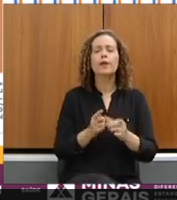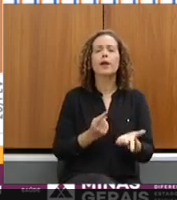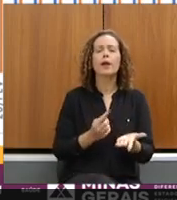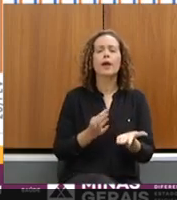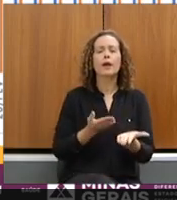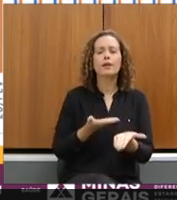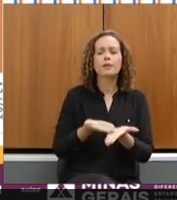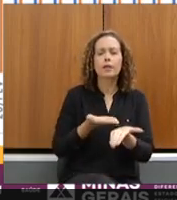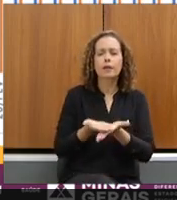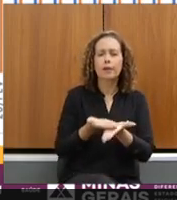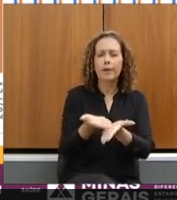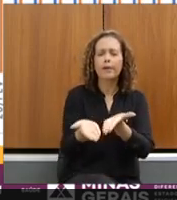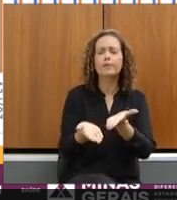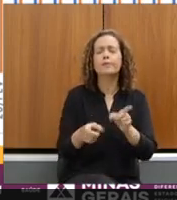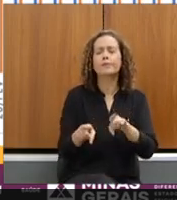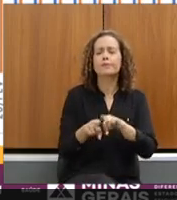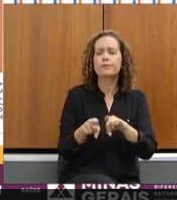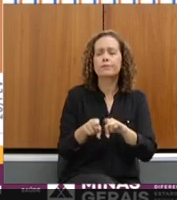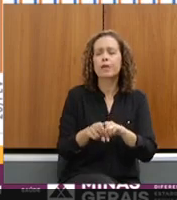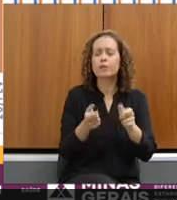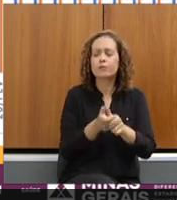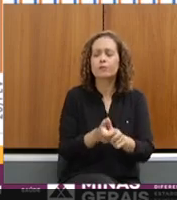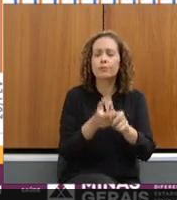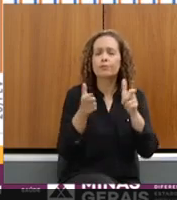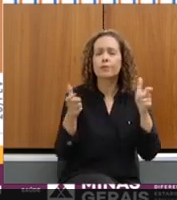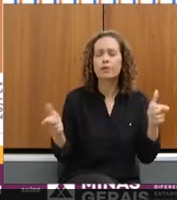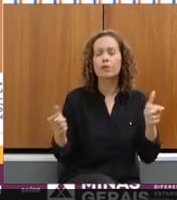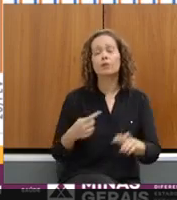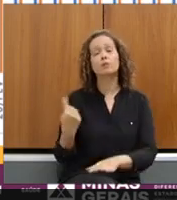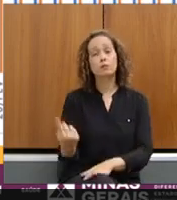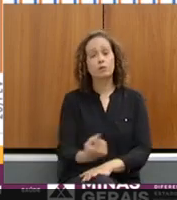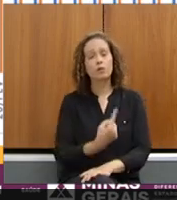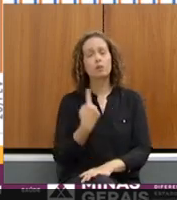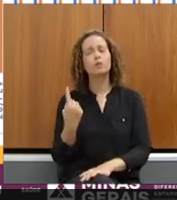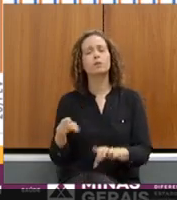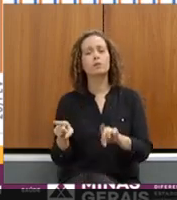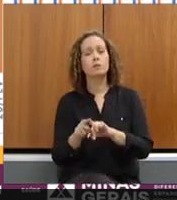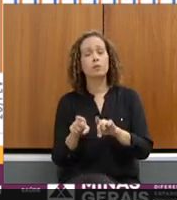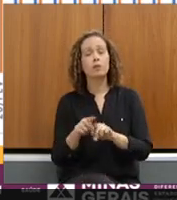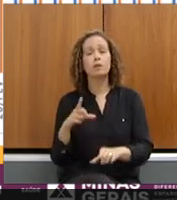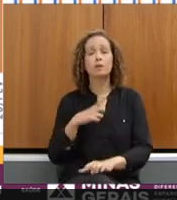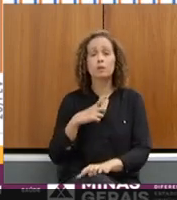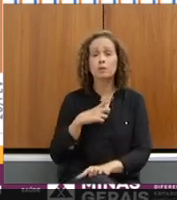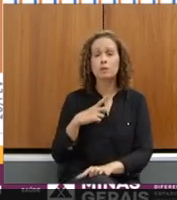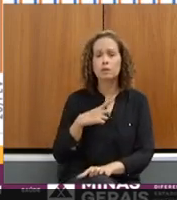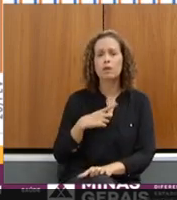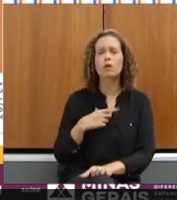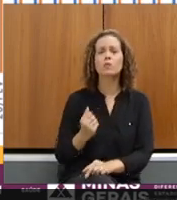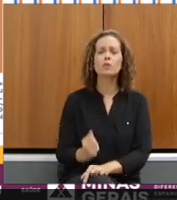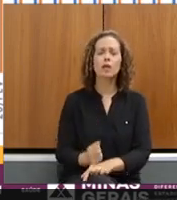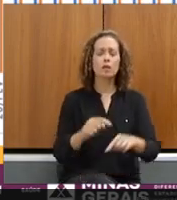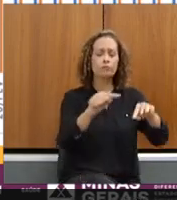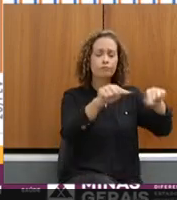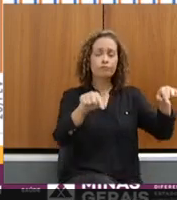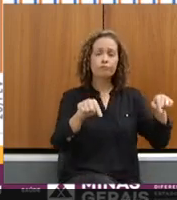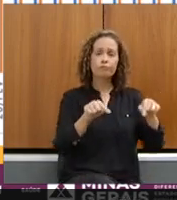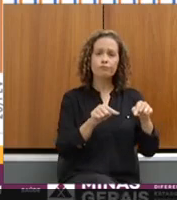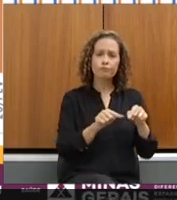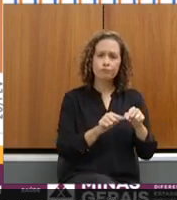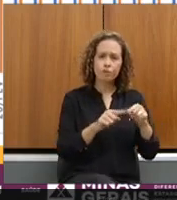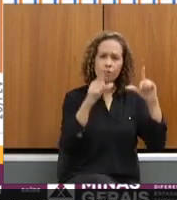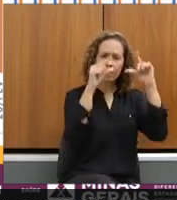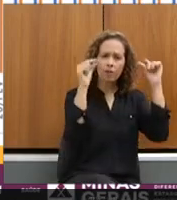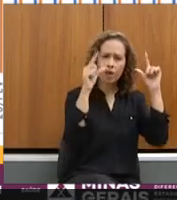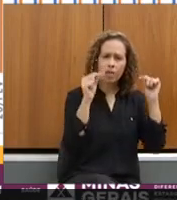enfermaria elas são numa demanda muito maior e que nós temos também o número muito maior de leite enfermaria o estado hoje conta